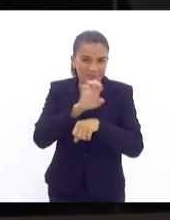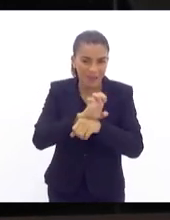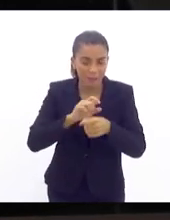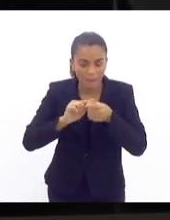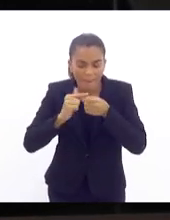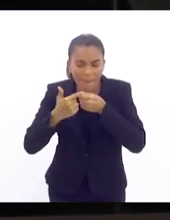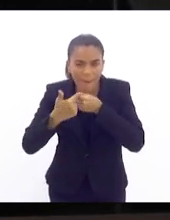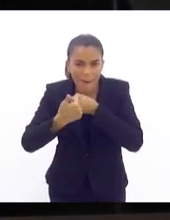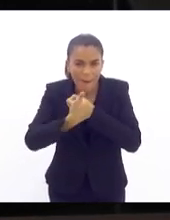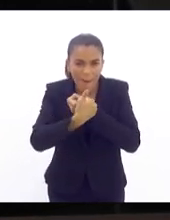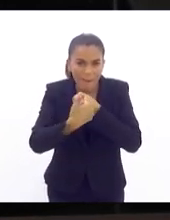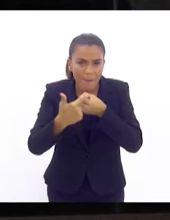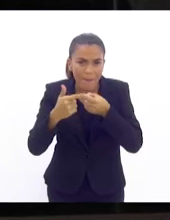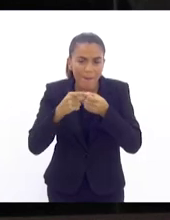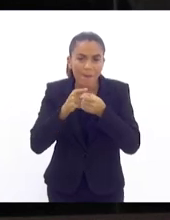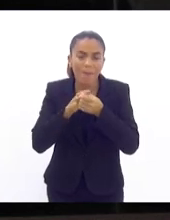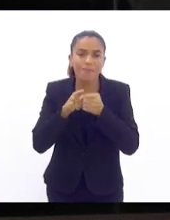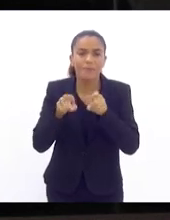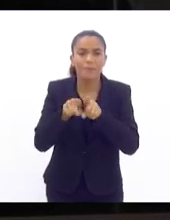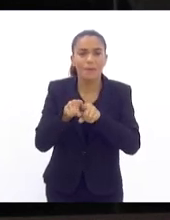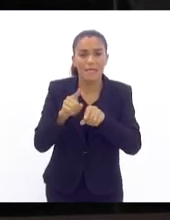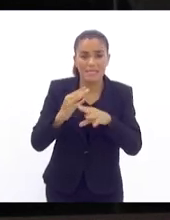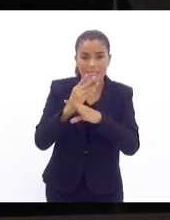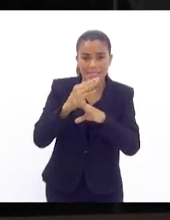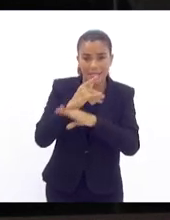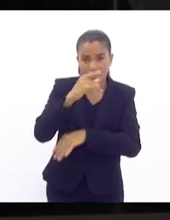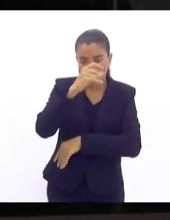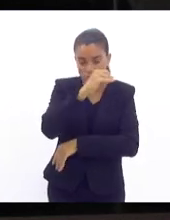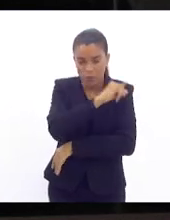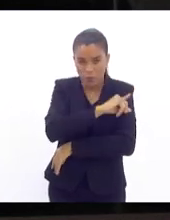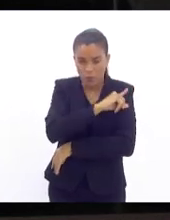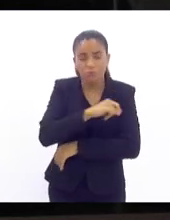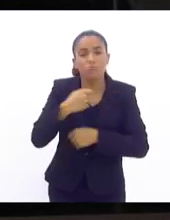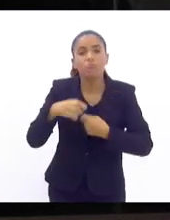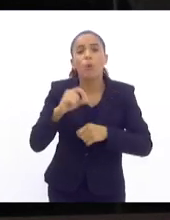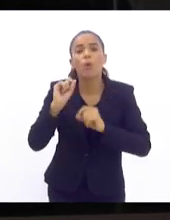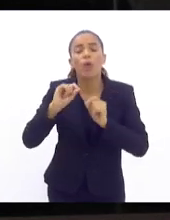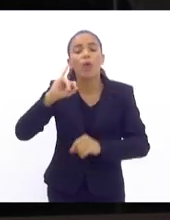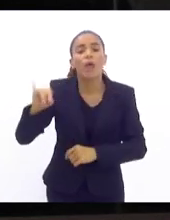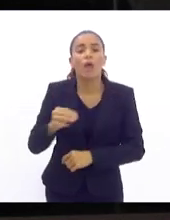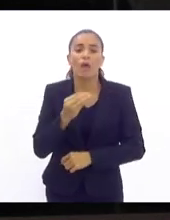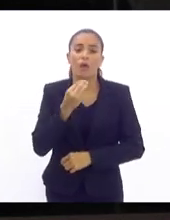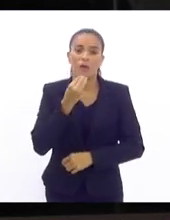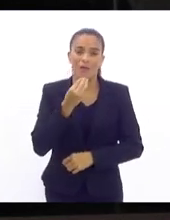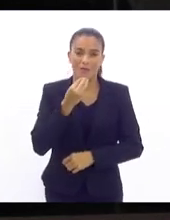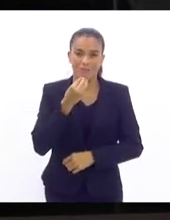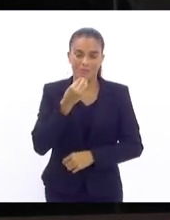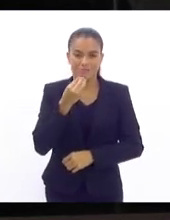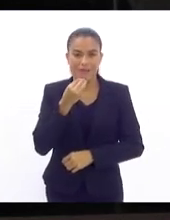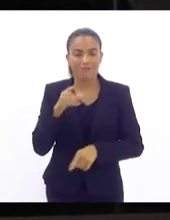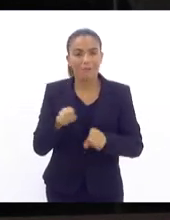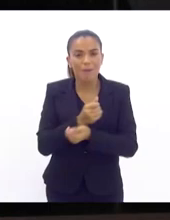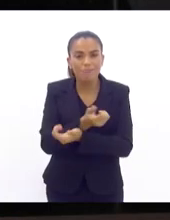a própria cidade do Rio, eles precisam de oportunidade de geração de emprego.